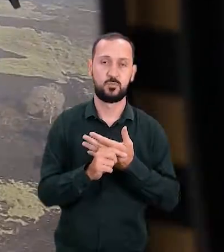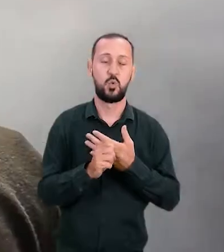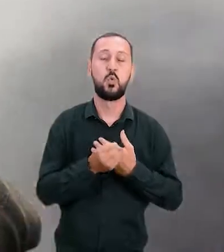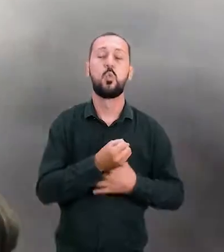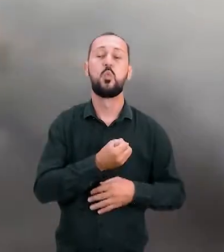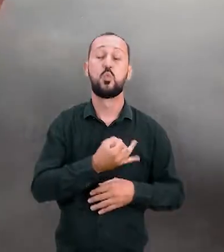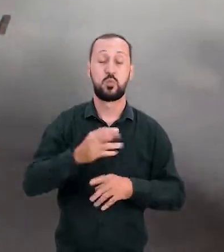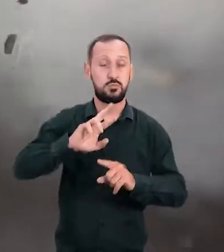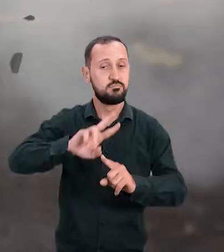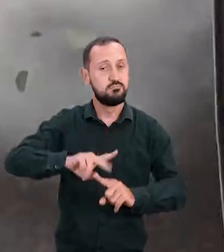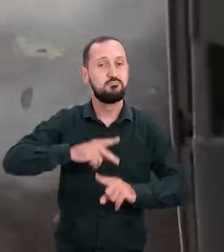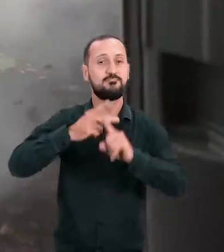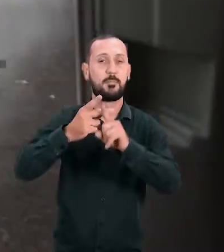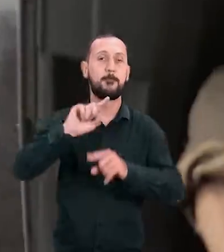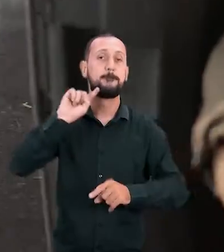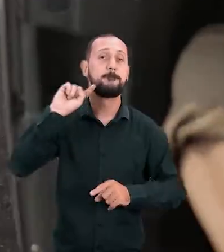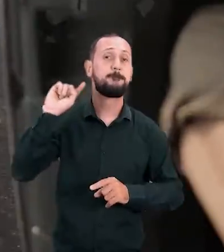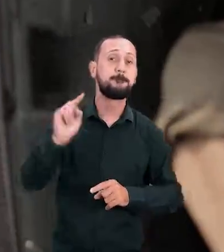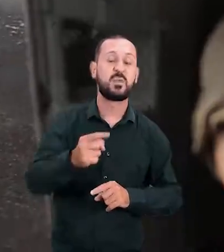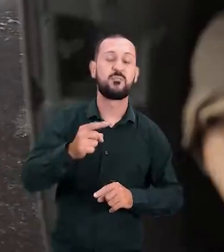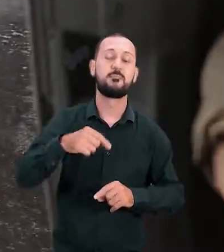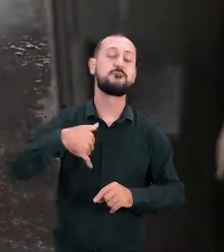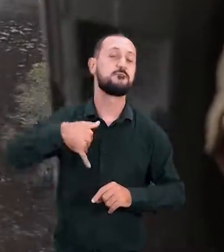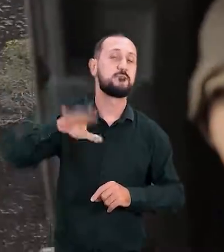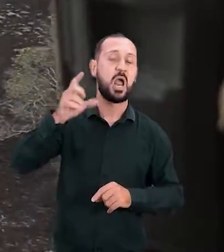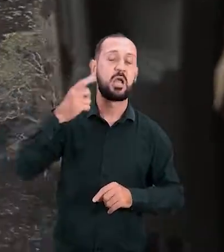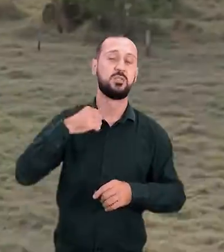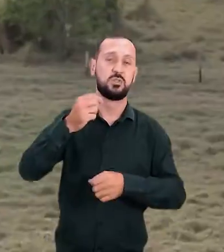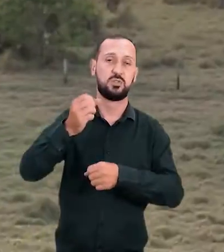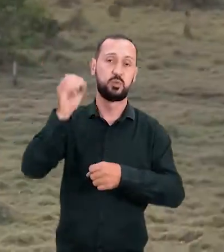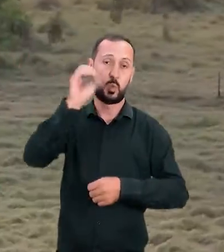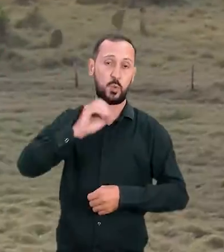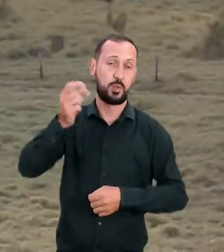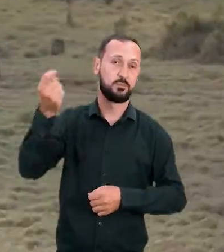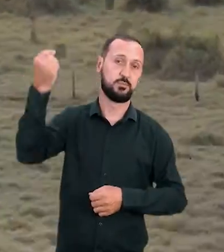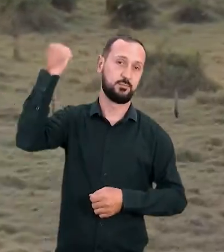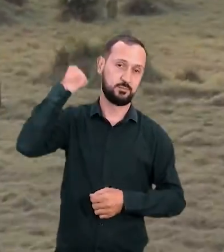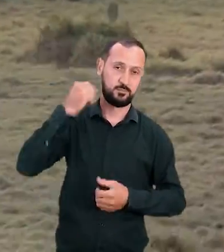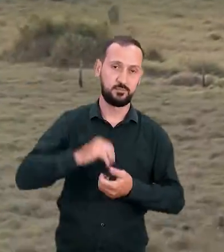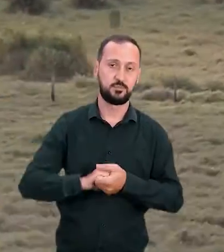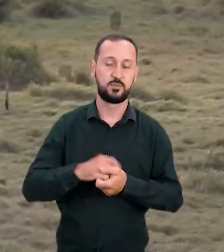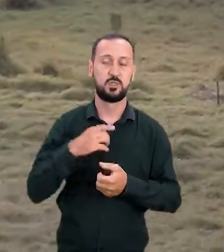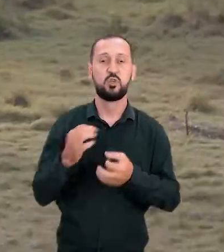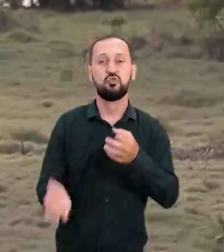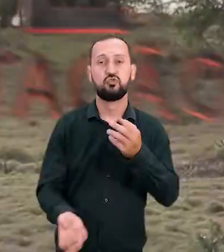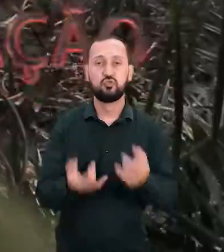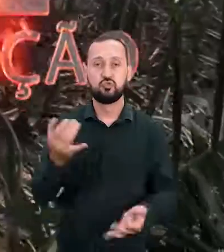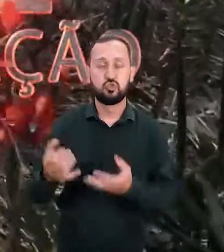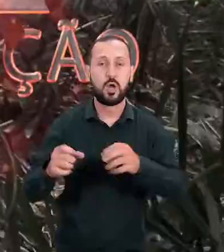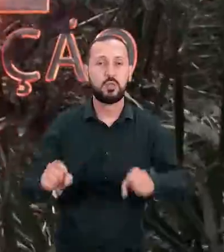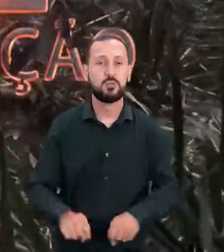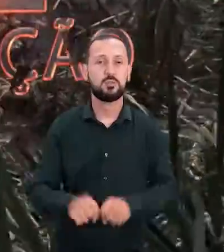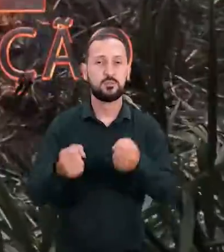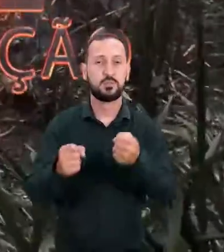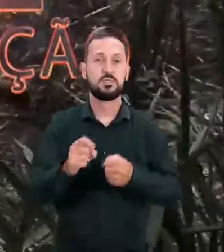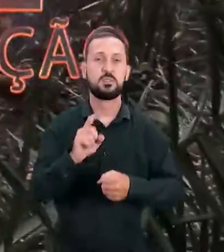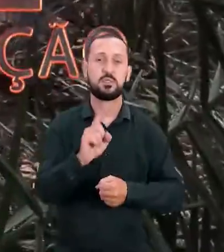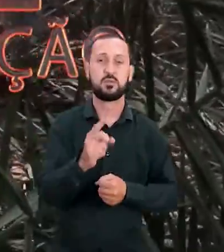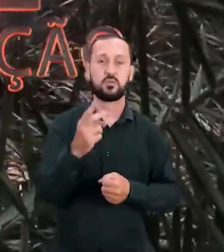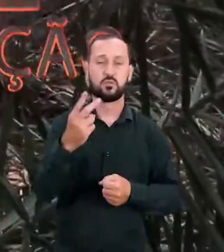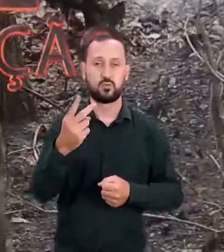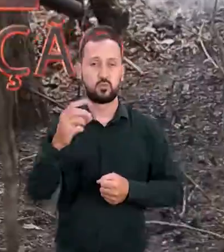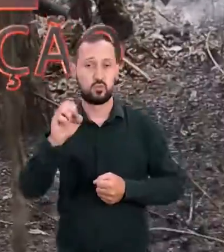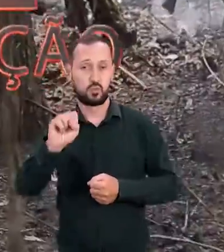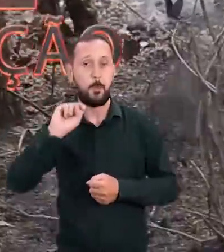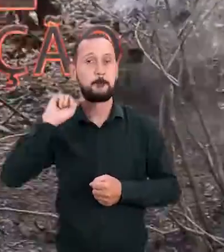Pantanal. O número é 1.925% maior do que o verificado em outubro do ano passado. O incêndio já